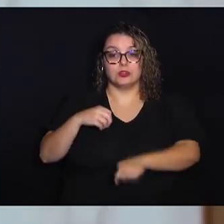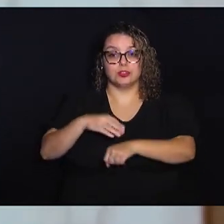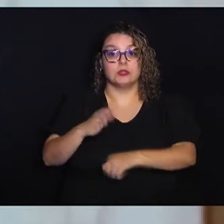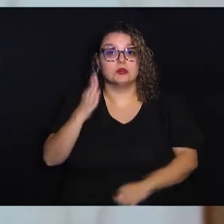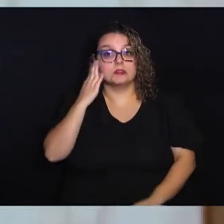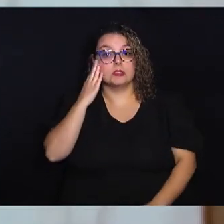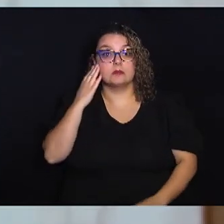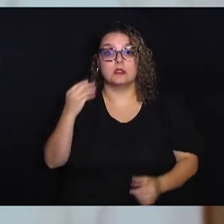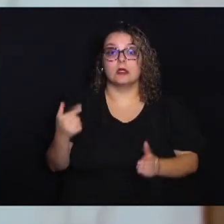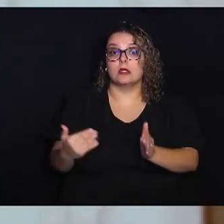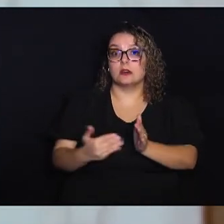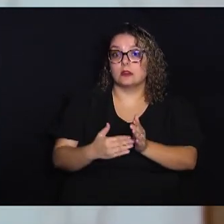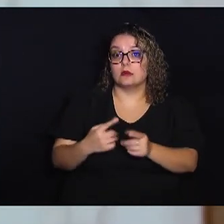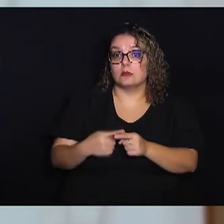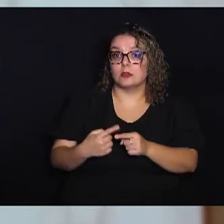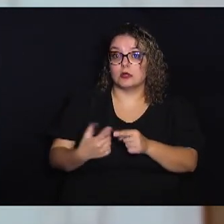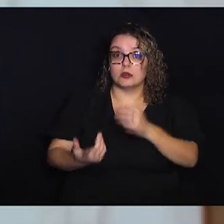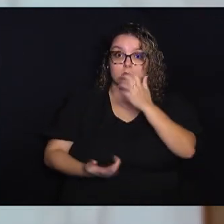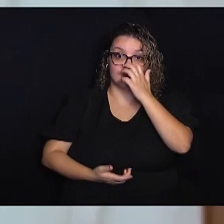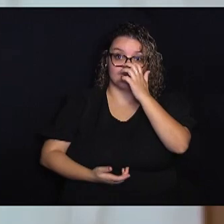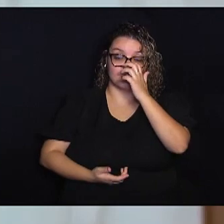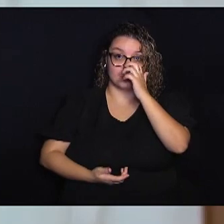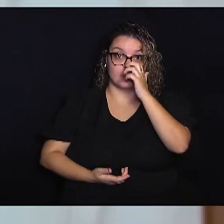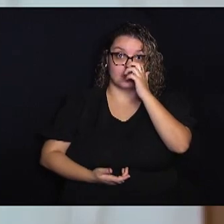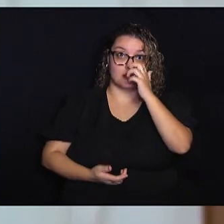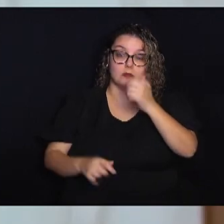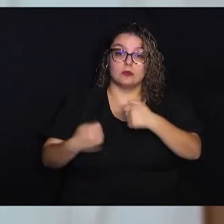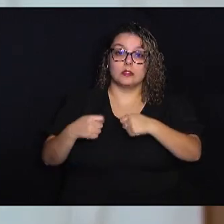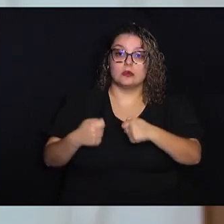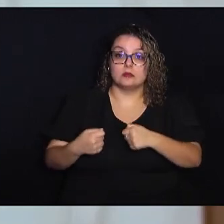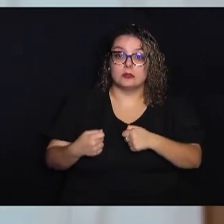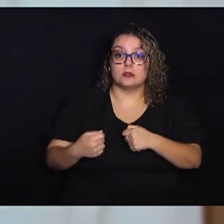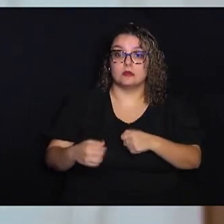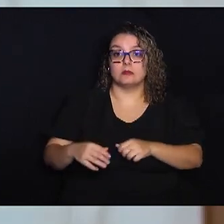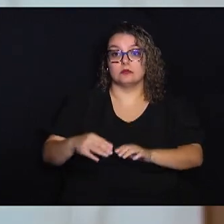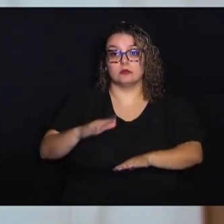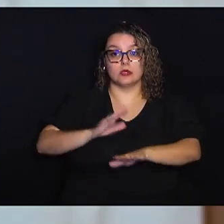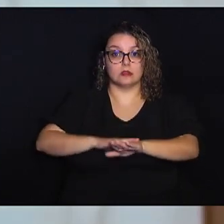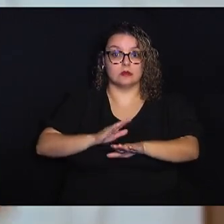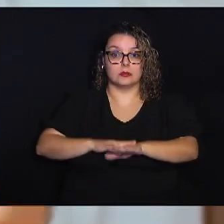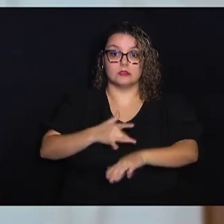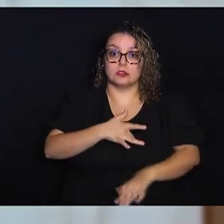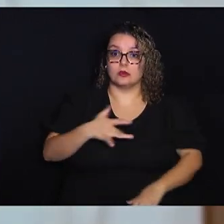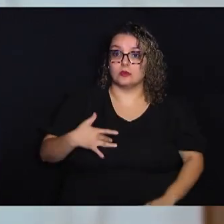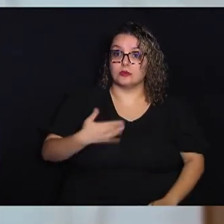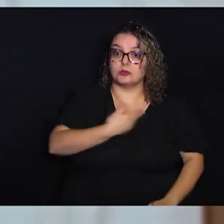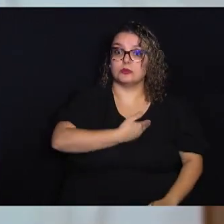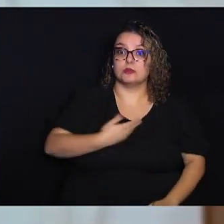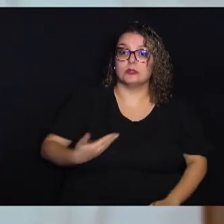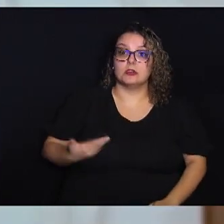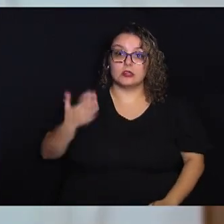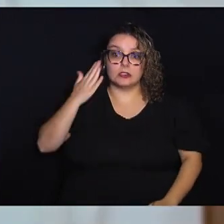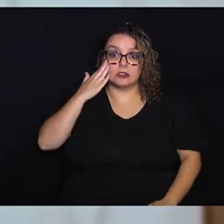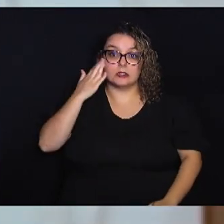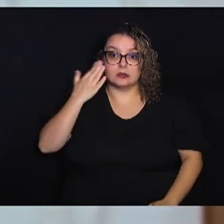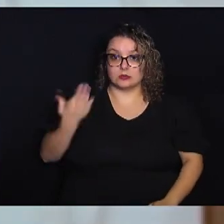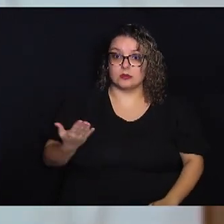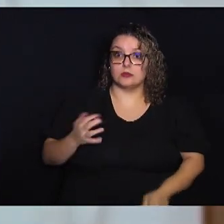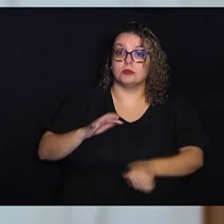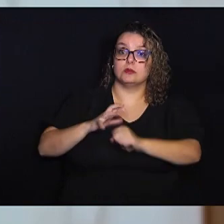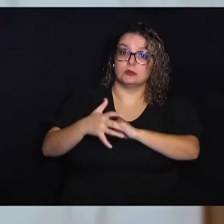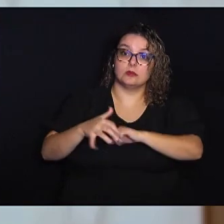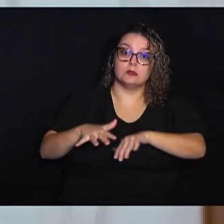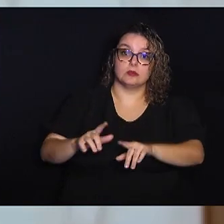até porque a gente precisa ter medida de saúde pública, né? Notificar que se saiba os casos de Covid que estão